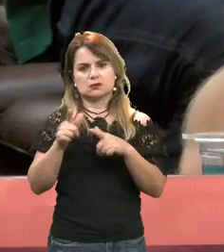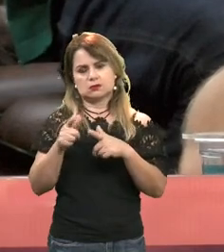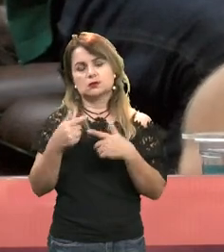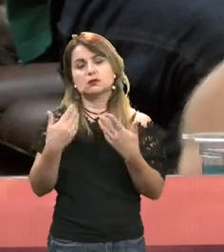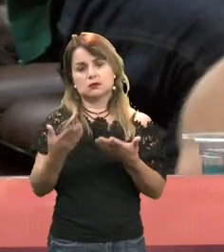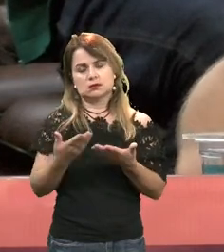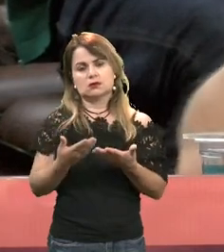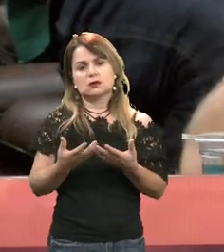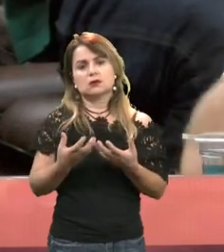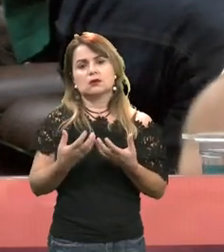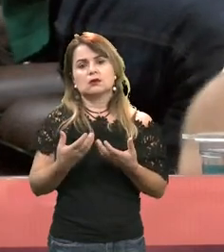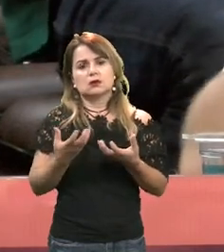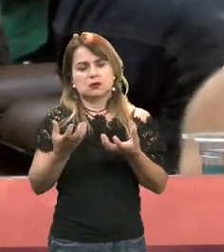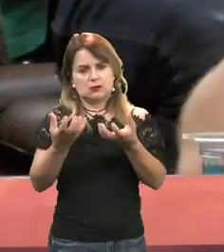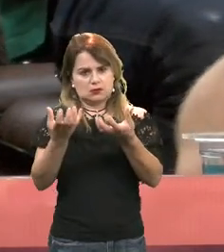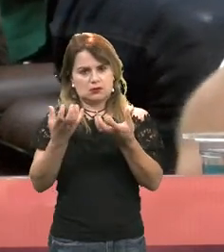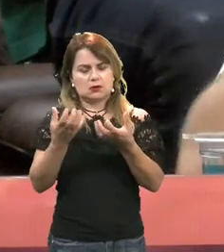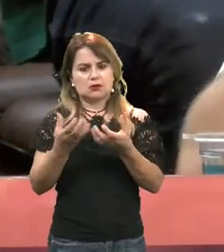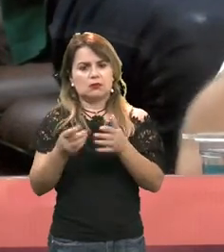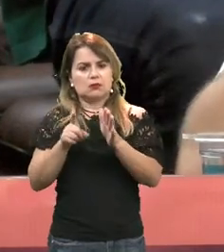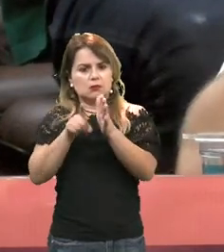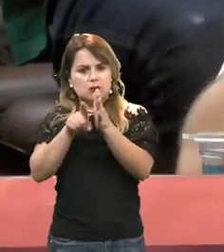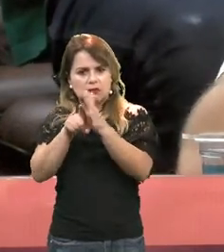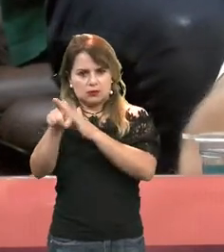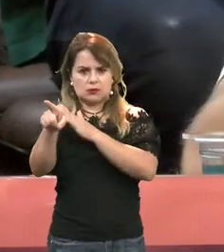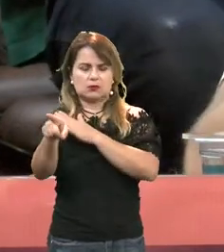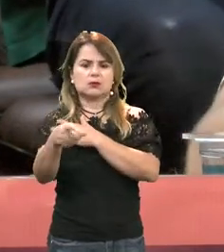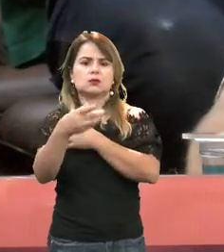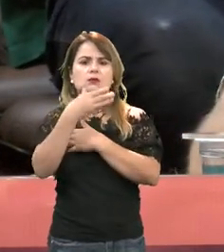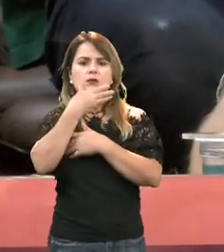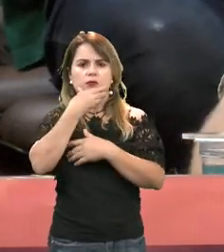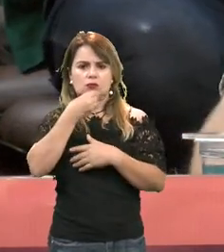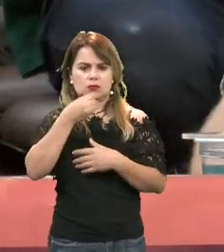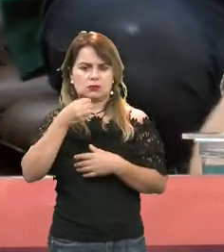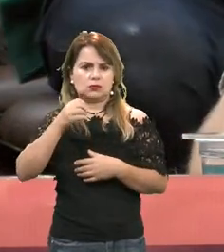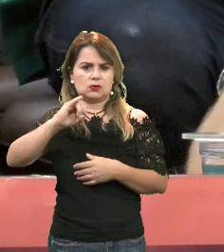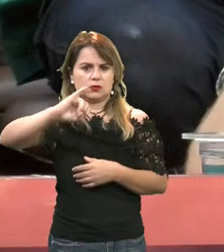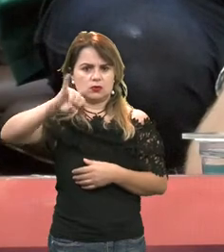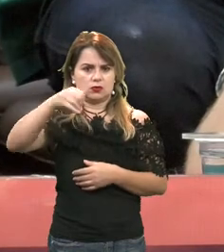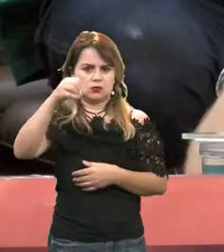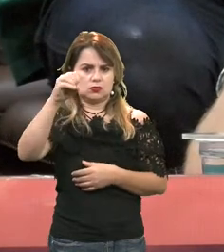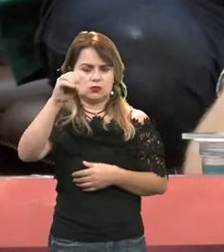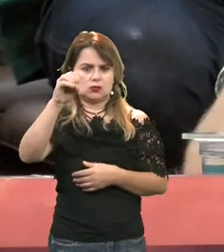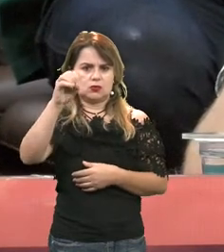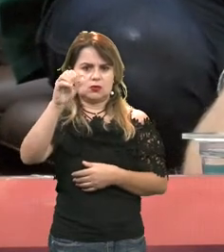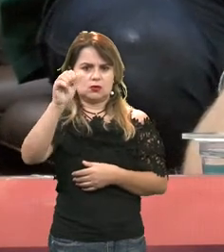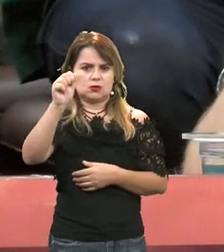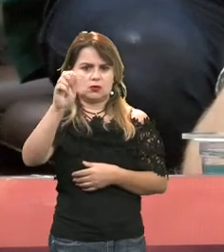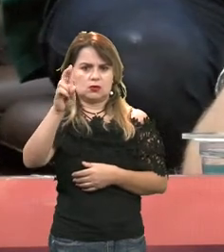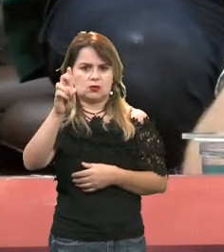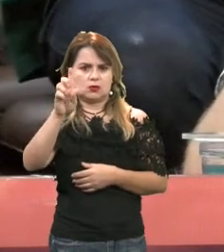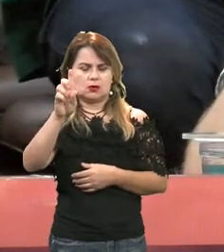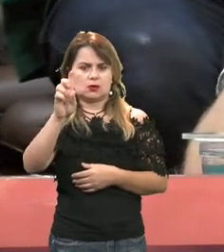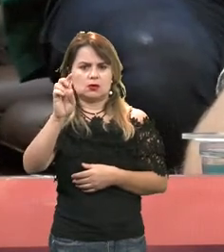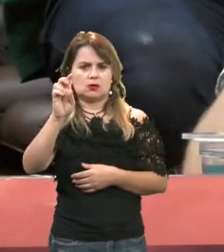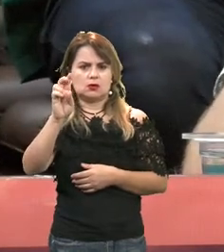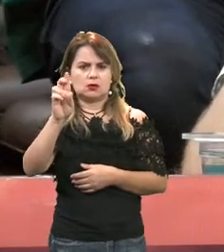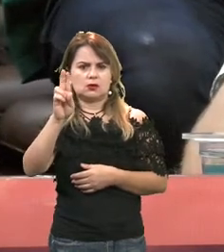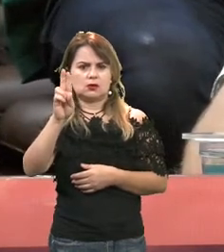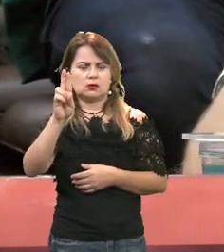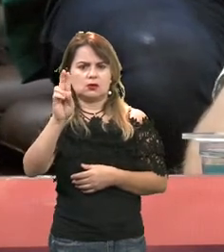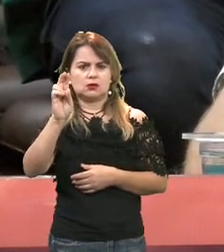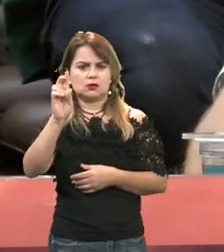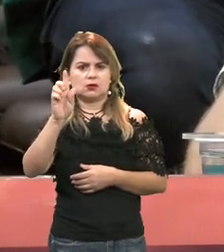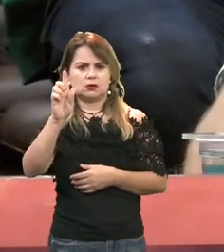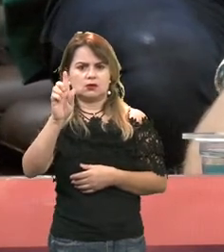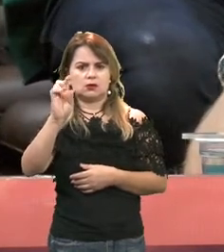dizer, perguntar para o Dr. Joaquim, eu sei que ele representou essa empresa, trabalhou com essa empresa no